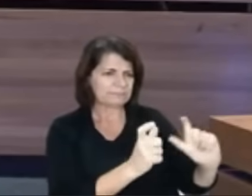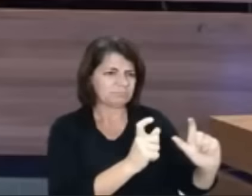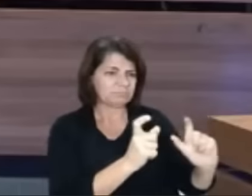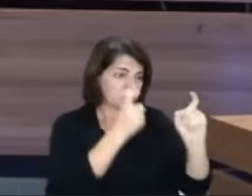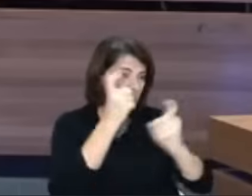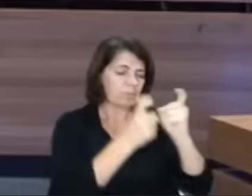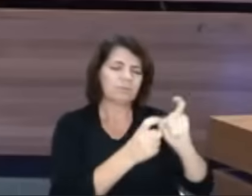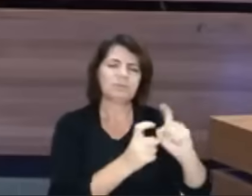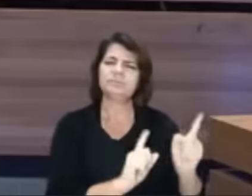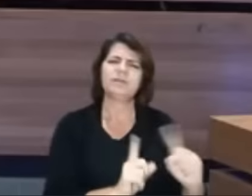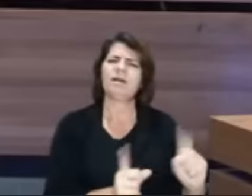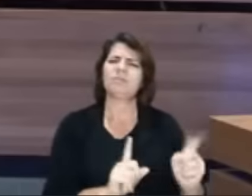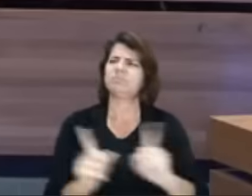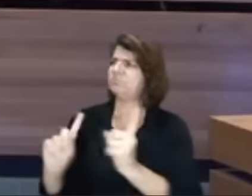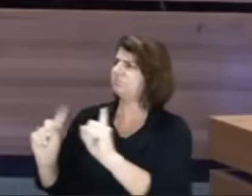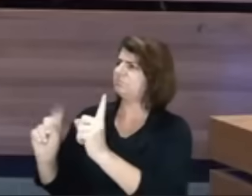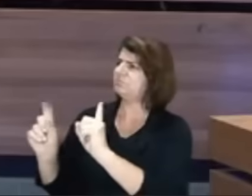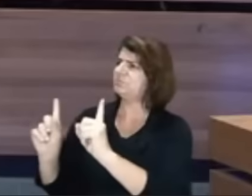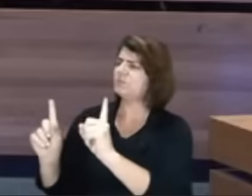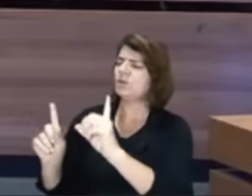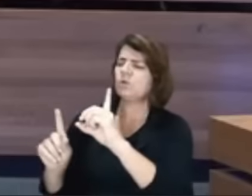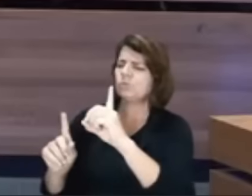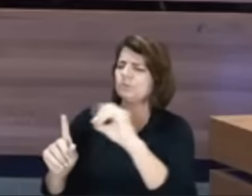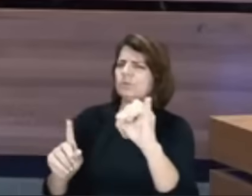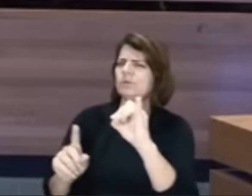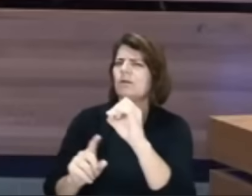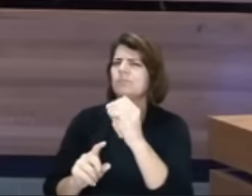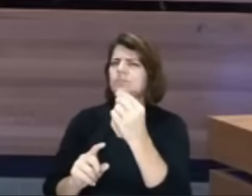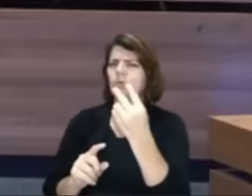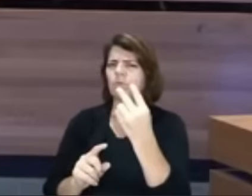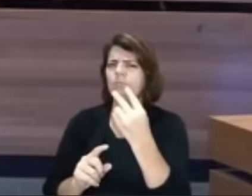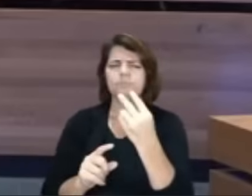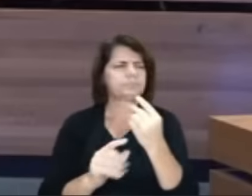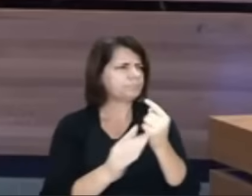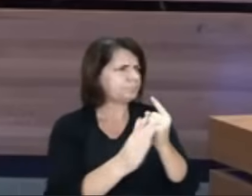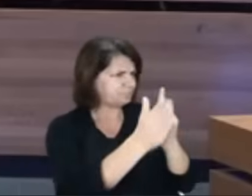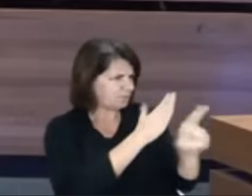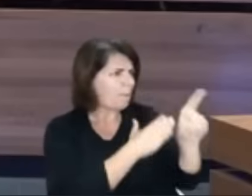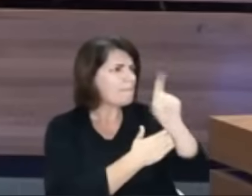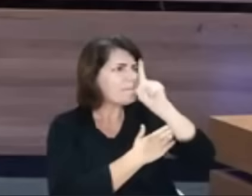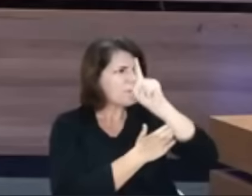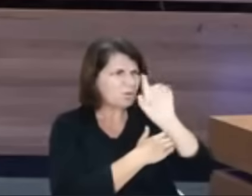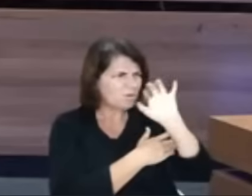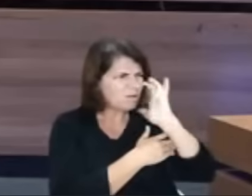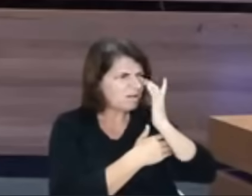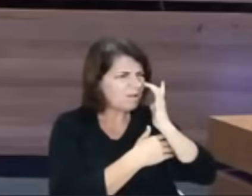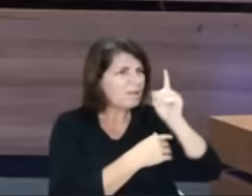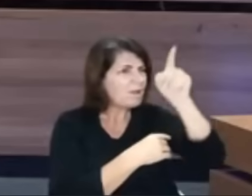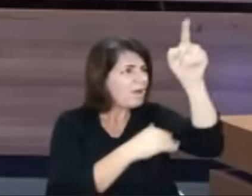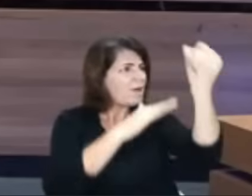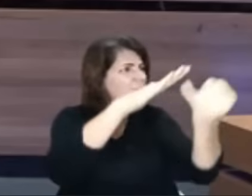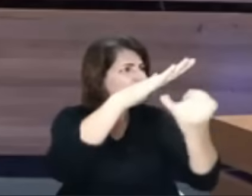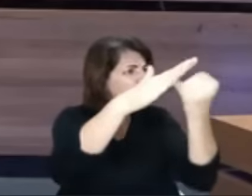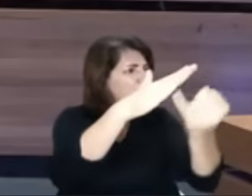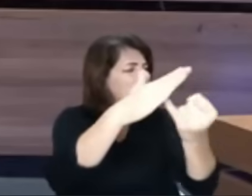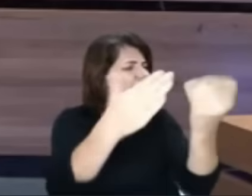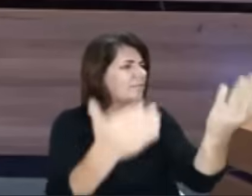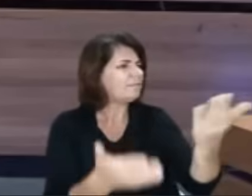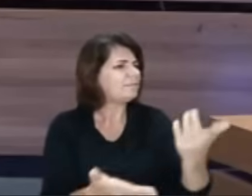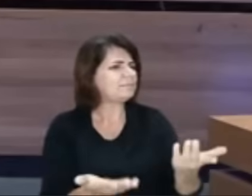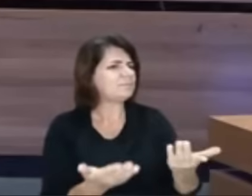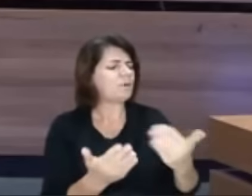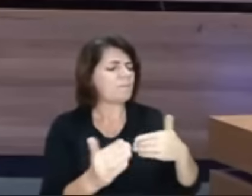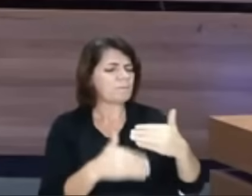e do dia dois eh do dia primeiro o Senhor não acha que era um tanto quanto perigoso pra segurança institucional porque foi um dos embriões do processo mais